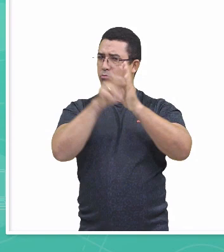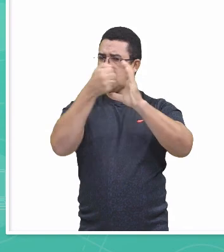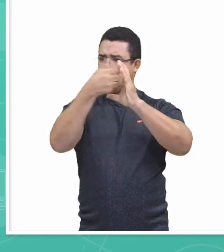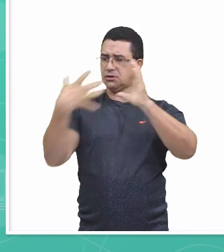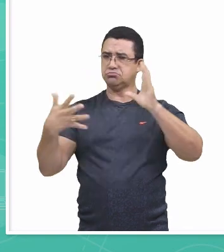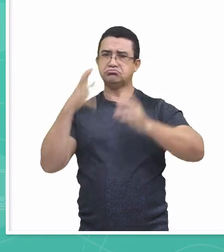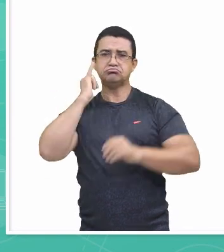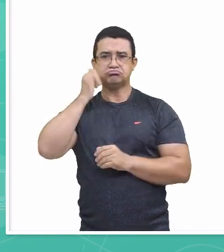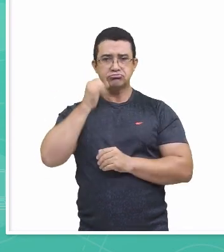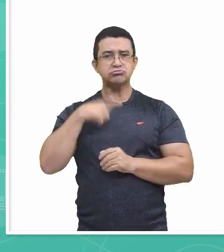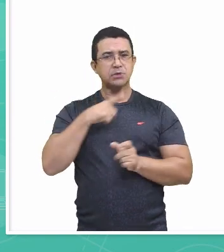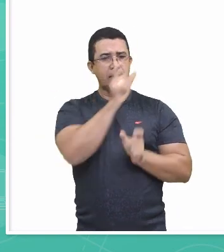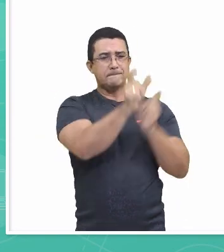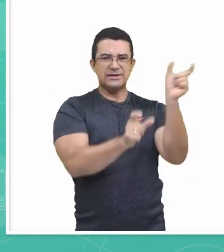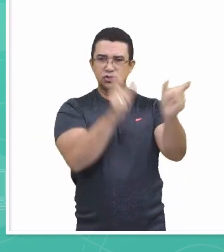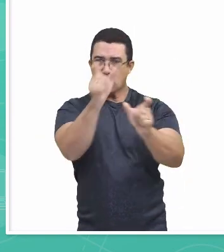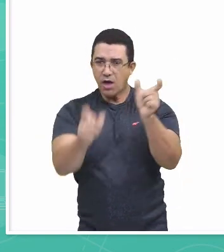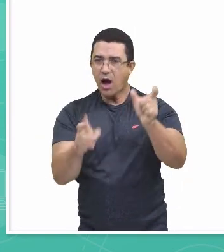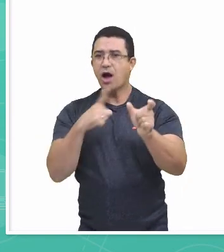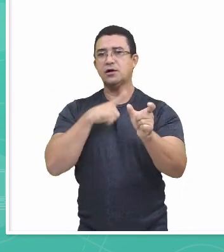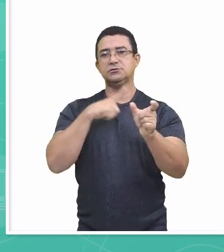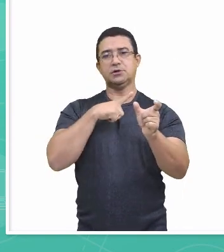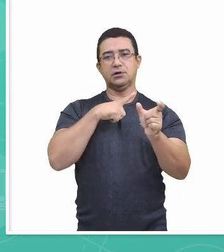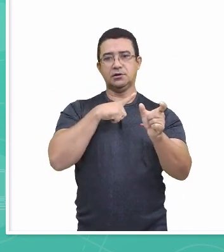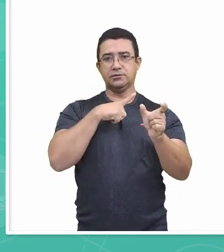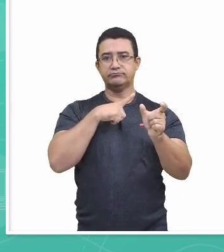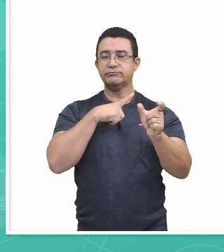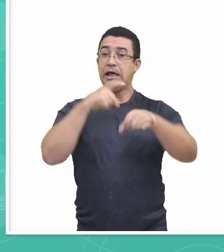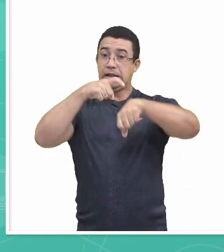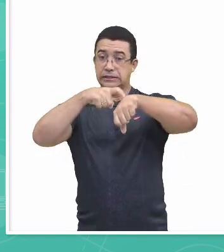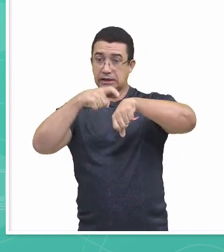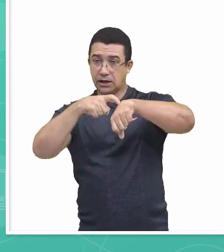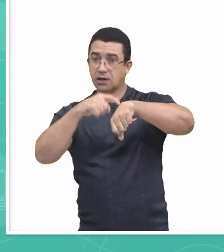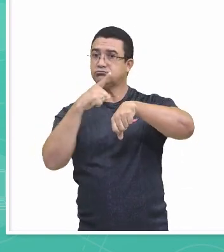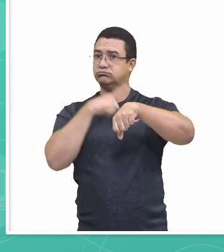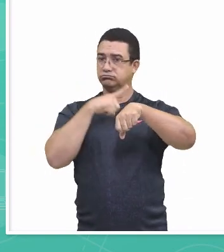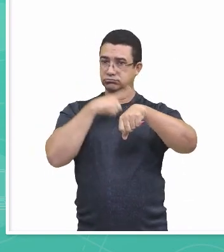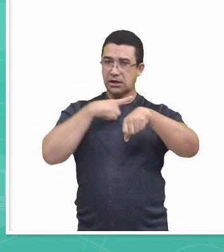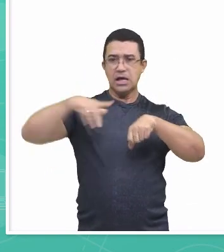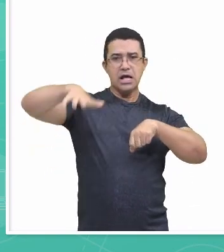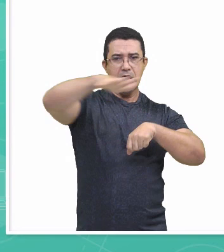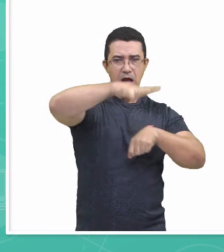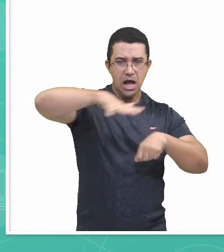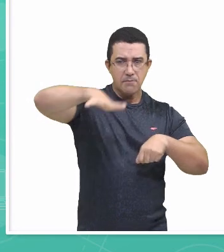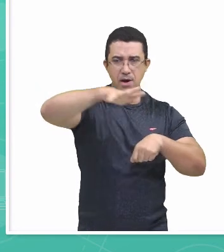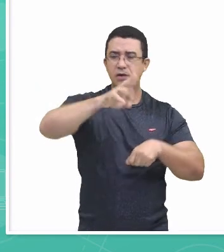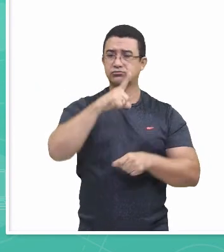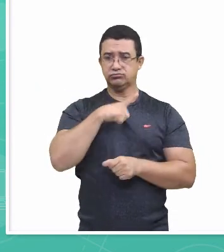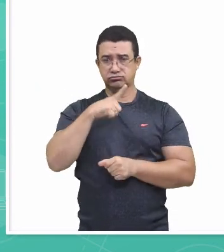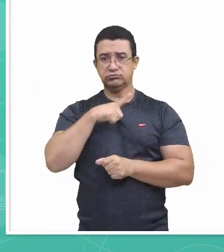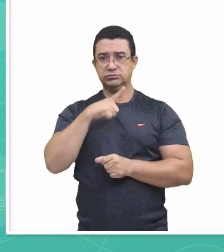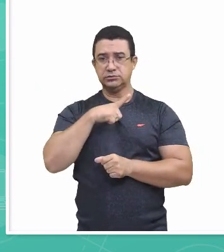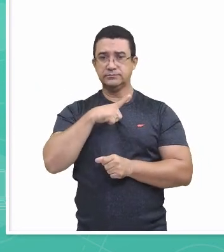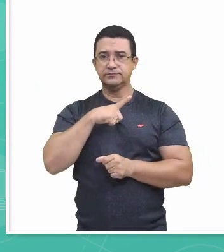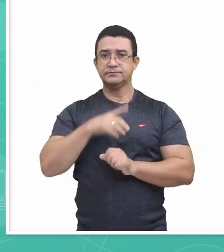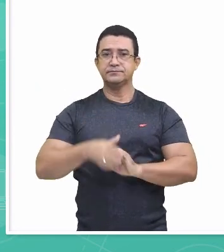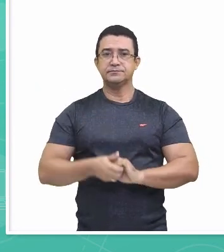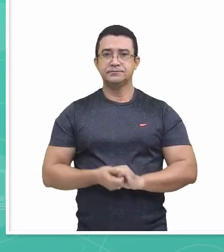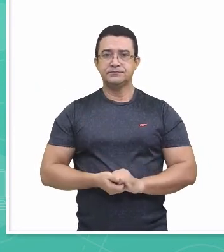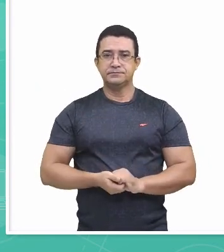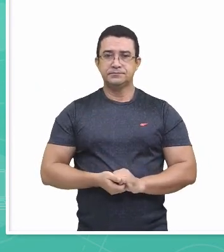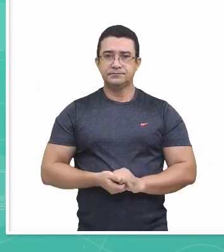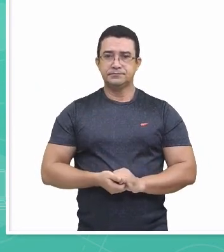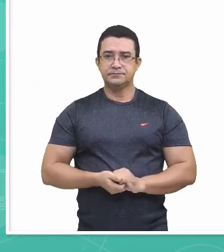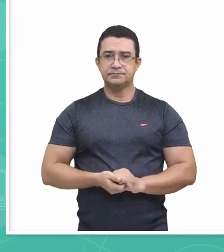ter personagens, ele vai ter tempo, ele vai ter espaço e tudo mais. O que mais que nós temos aí?